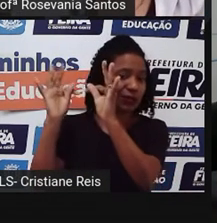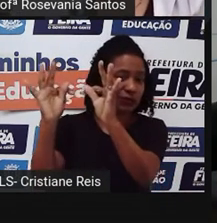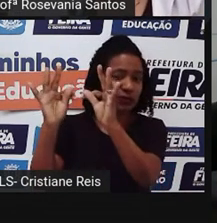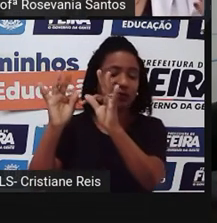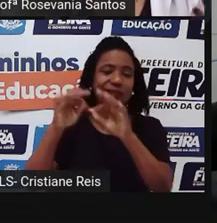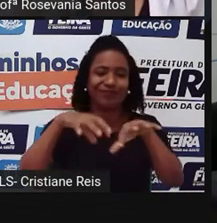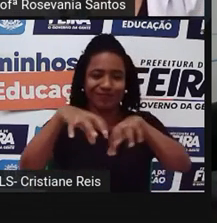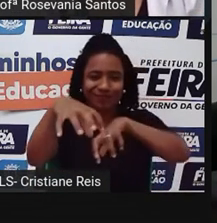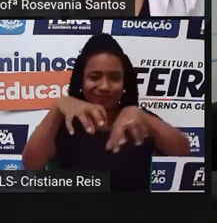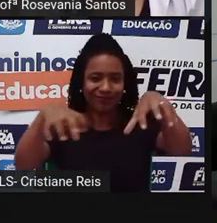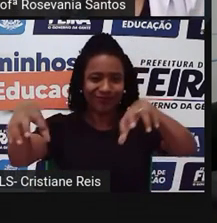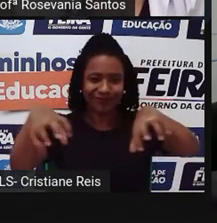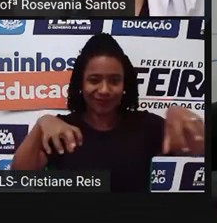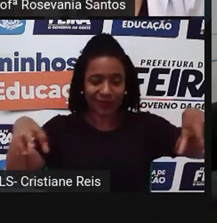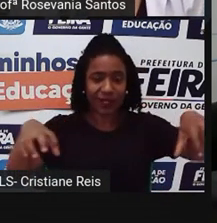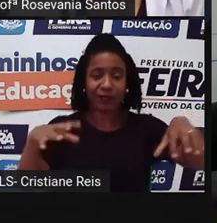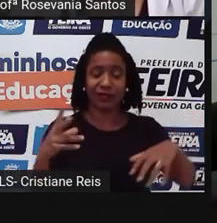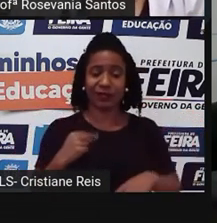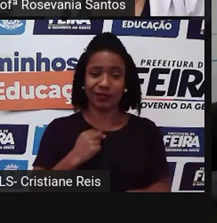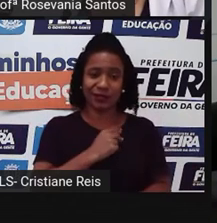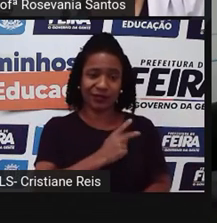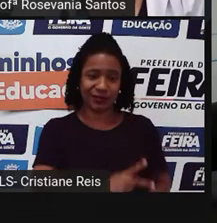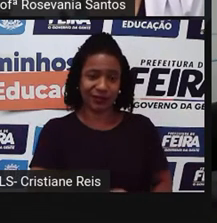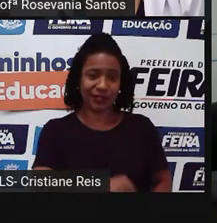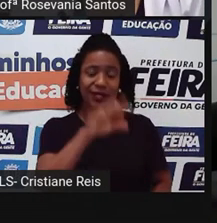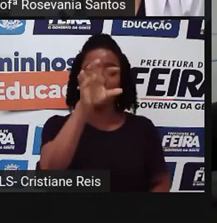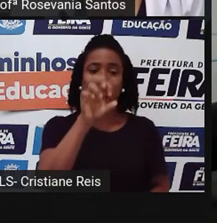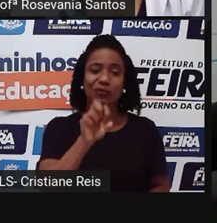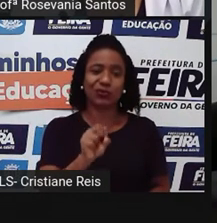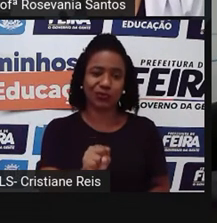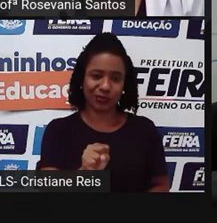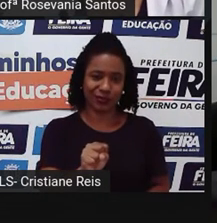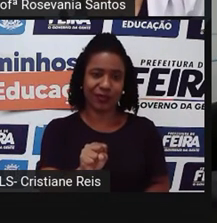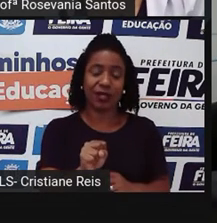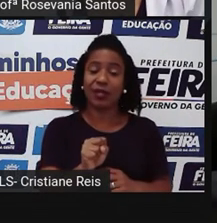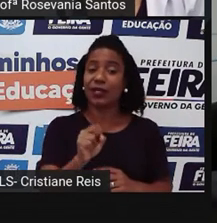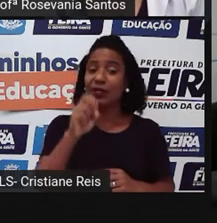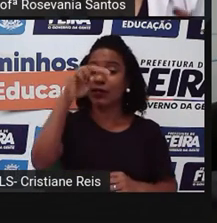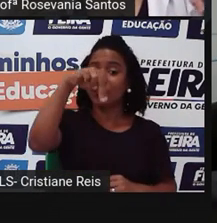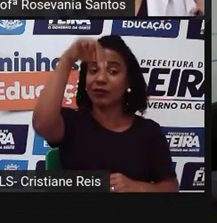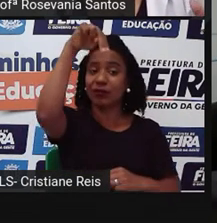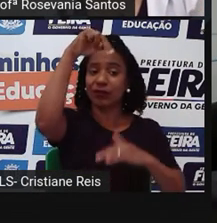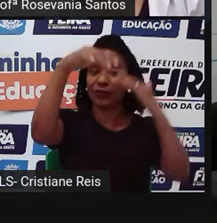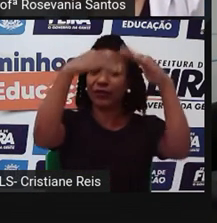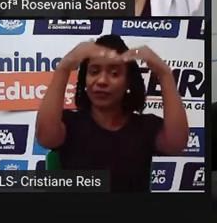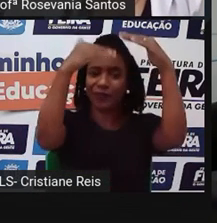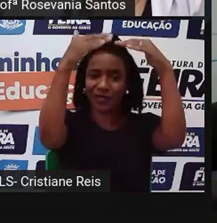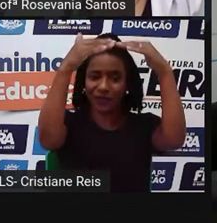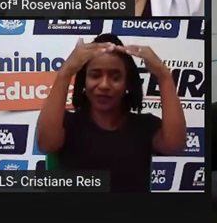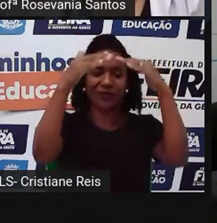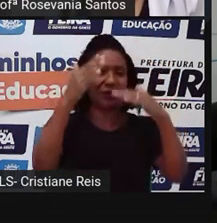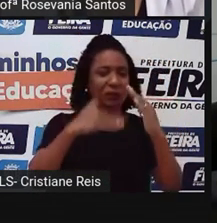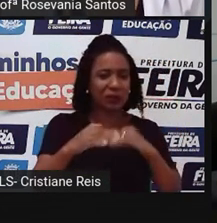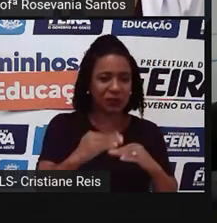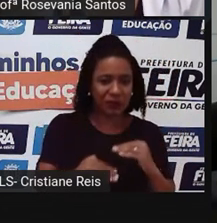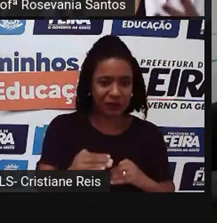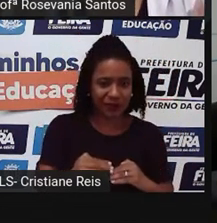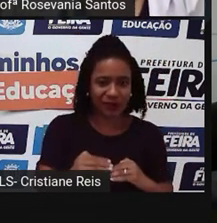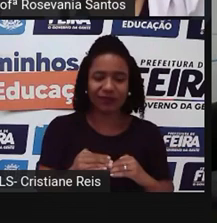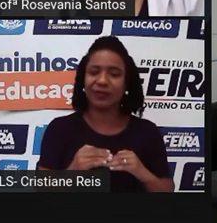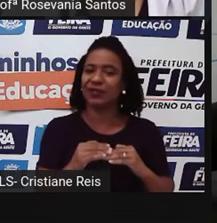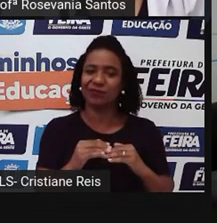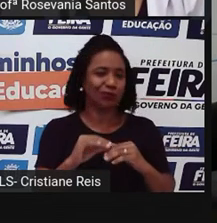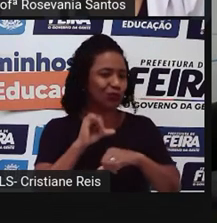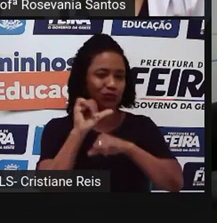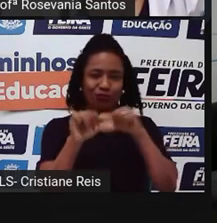país do sul e, no caso, esse outro país está como país do norte. Então, essa terminologia de desenvolvido, subdesenvolvido,